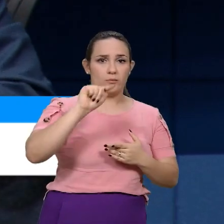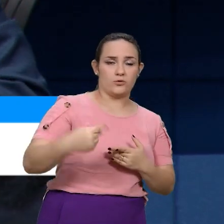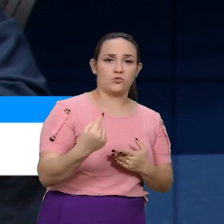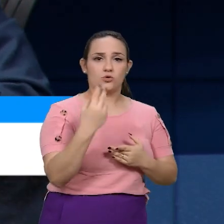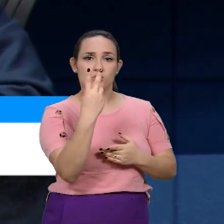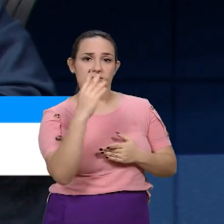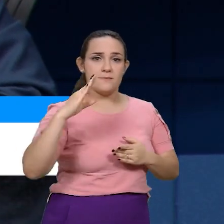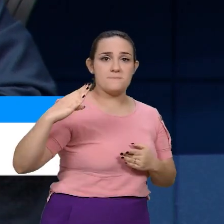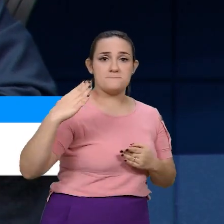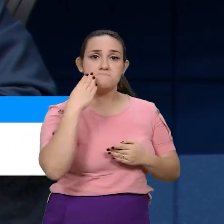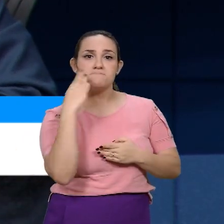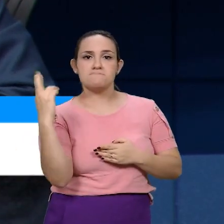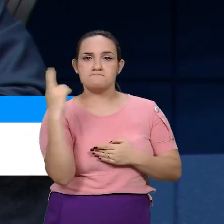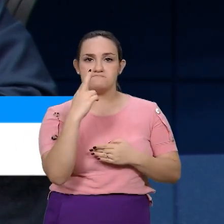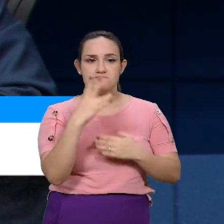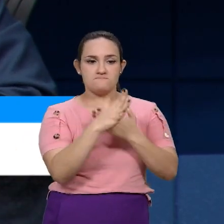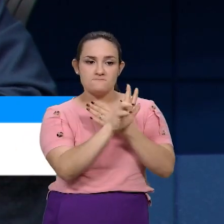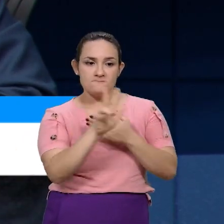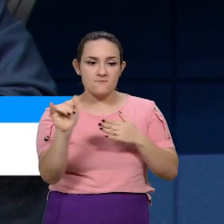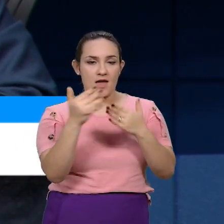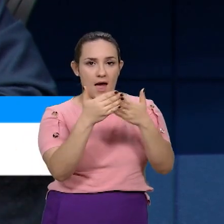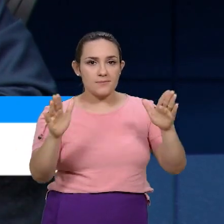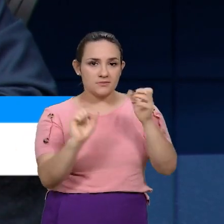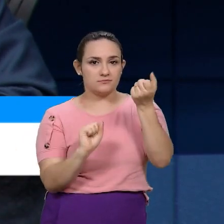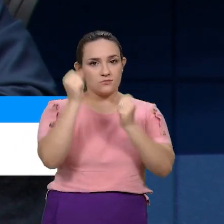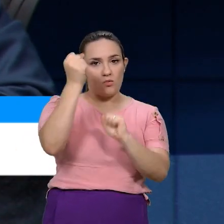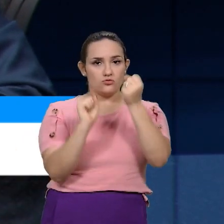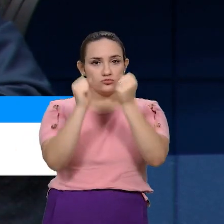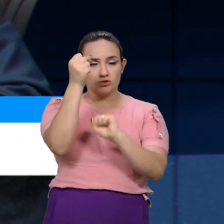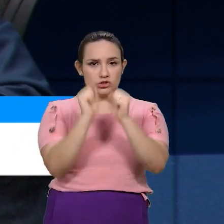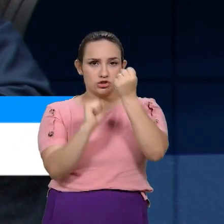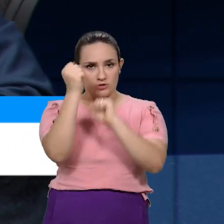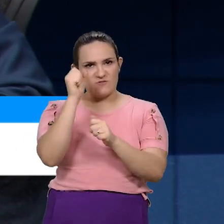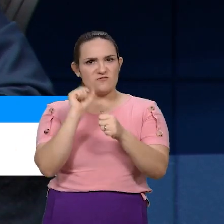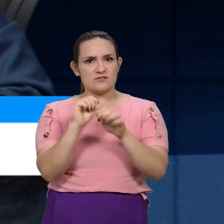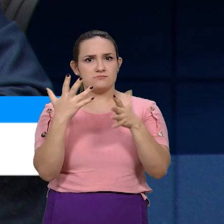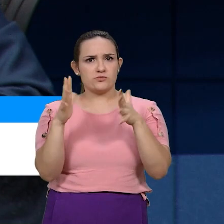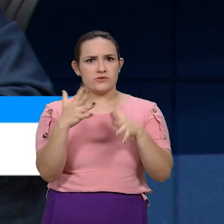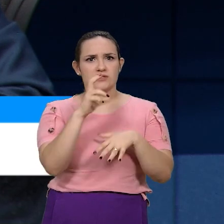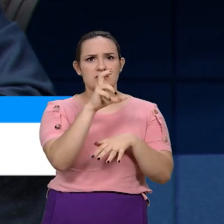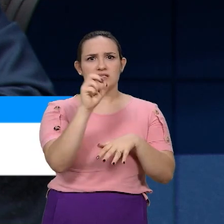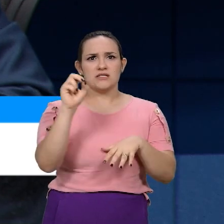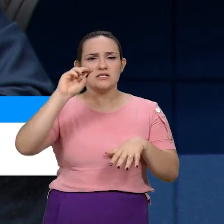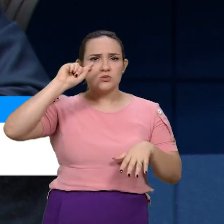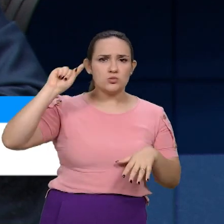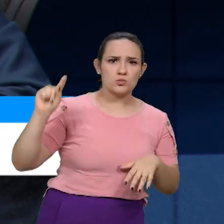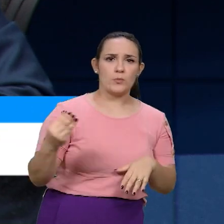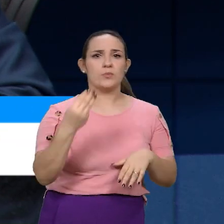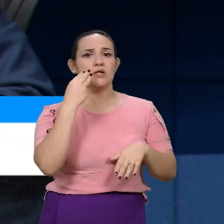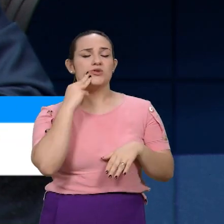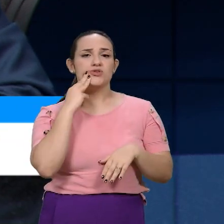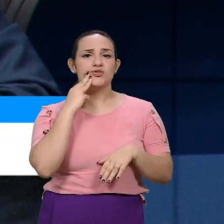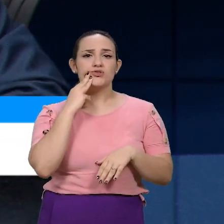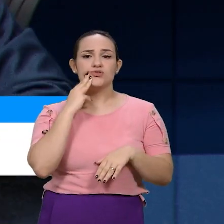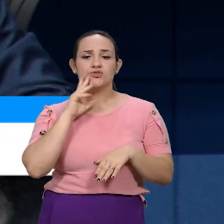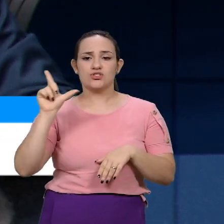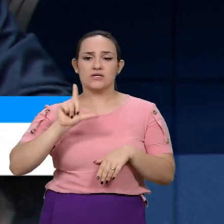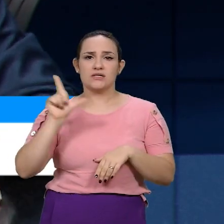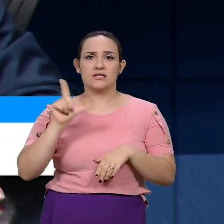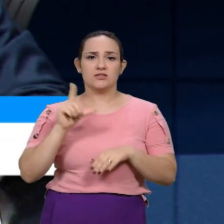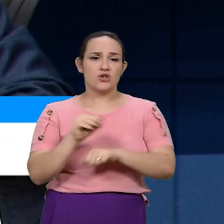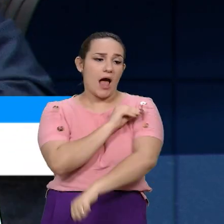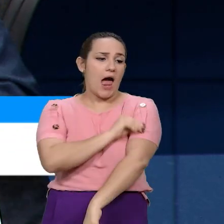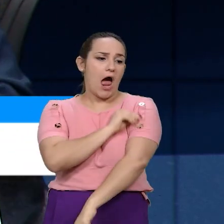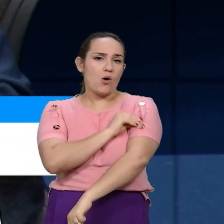1,2 bilhões na implantação de uma usina com capacidade de produzir 500 milhões de litros de etanol, com